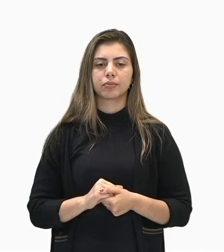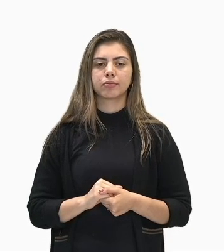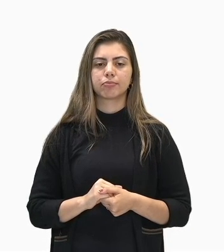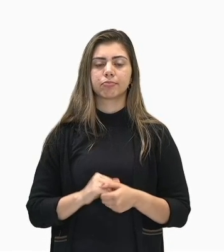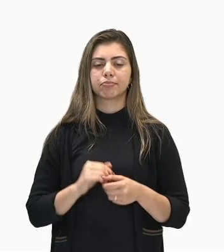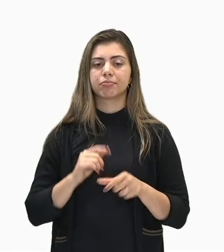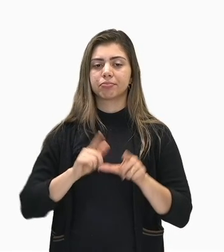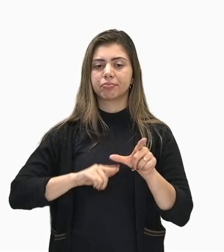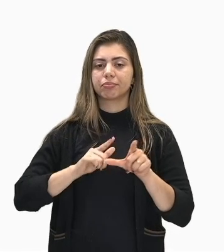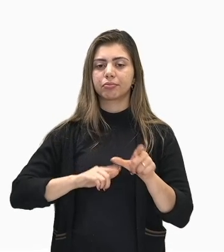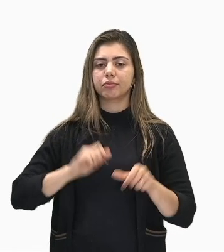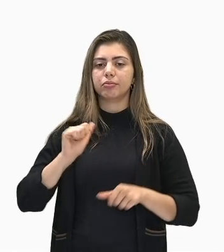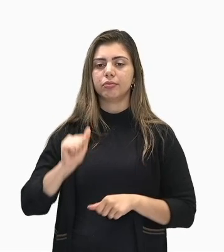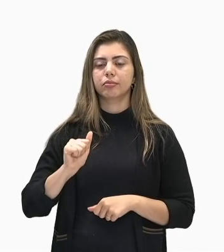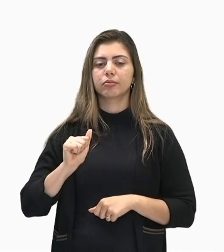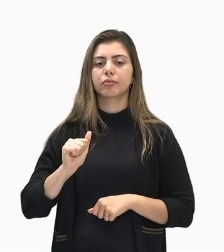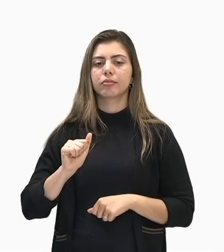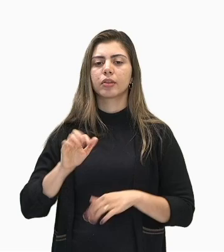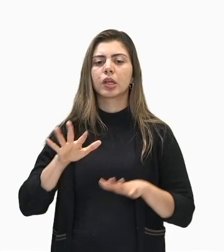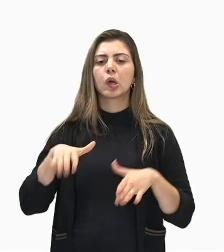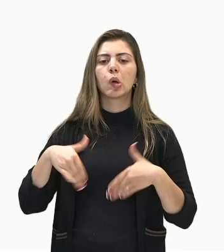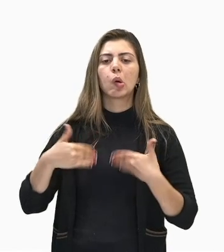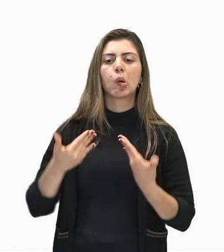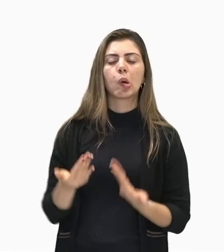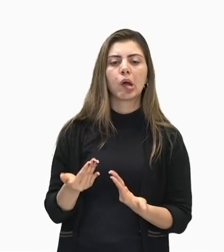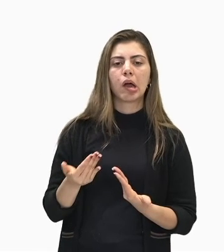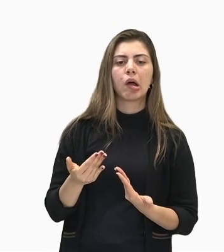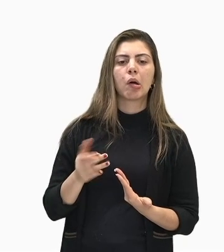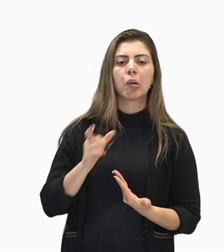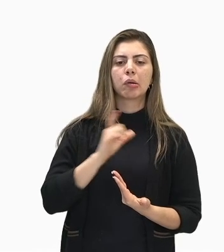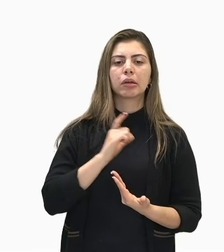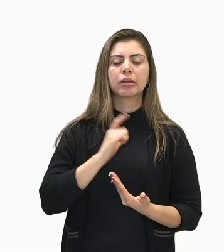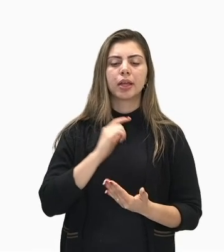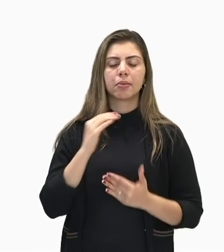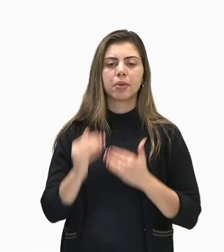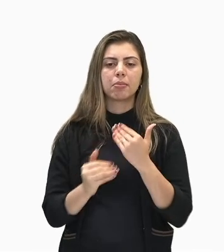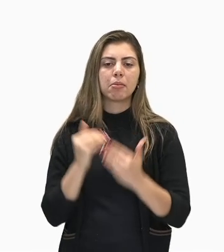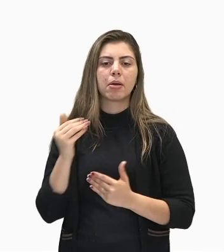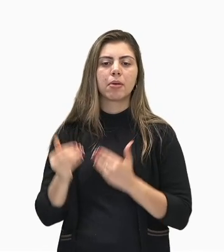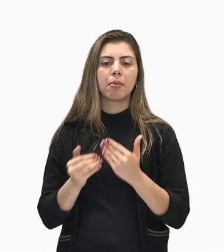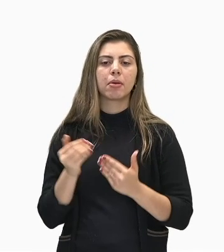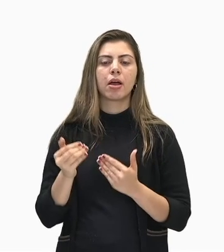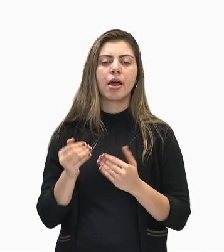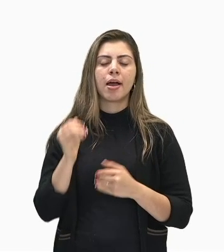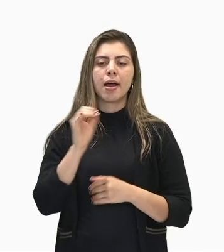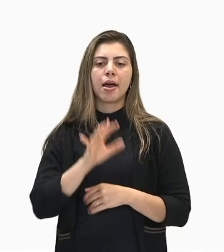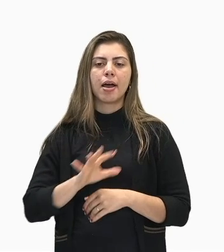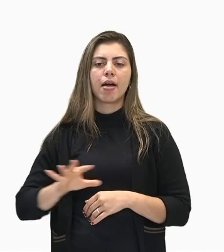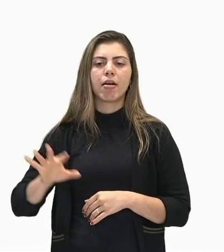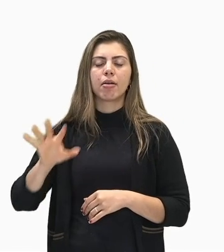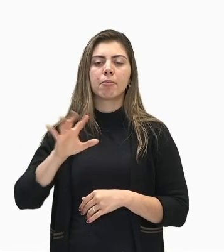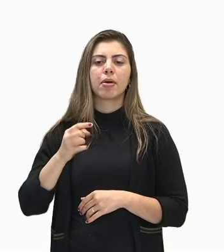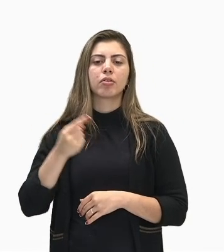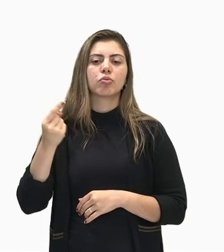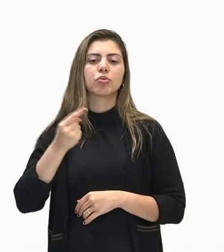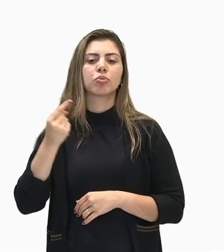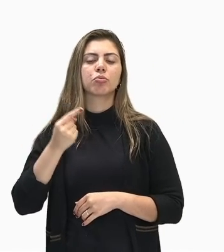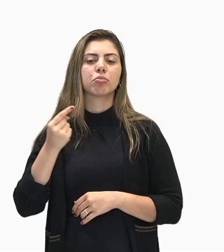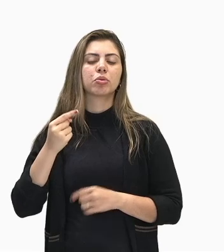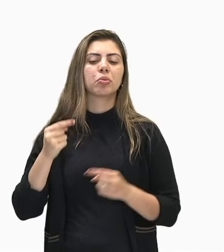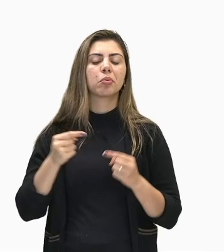Letra A. Qual é o processo representado pela imagem 1, né?